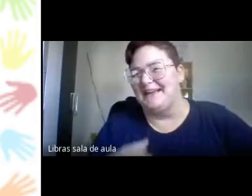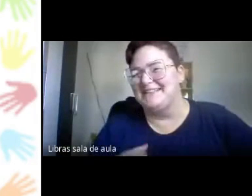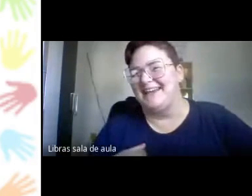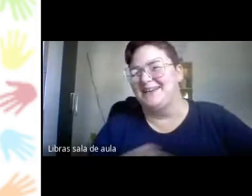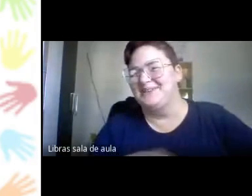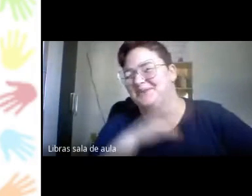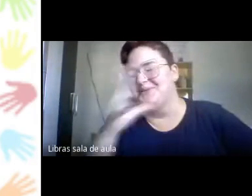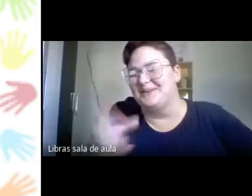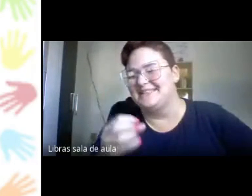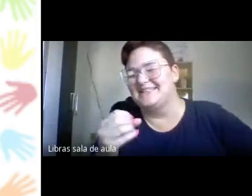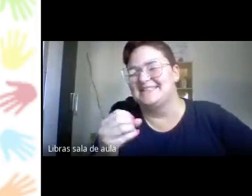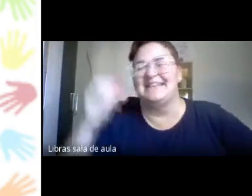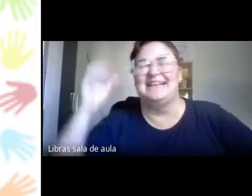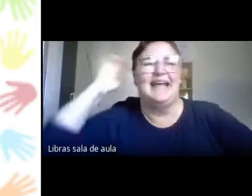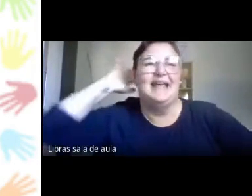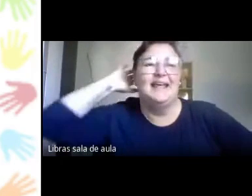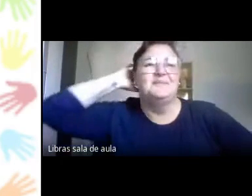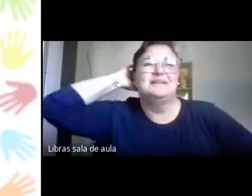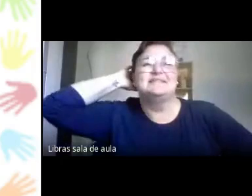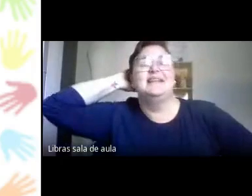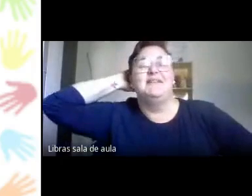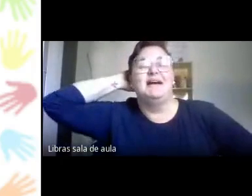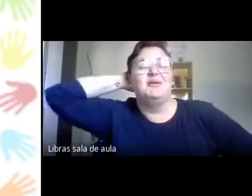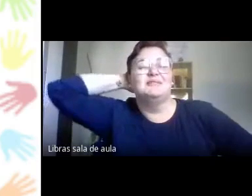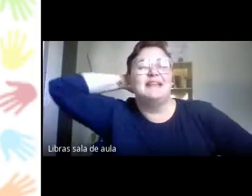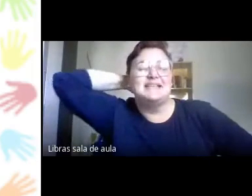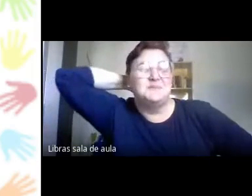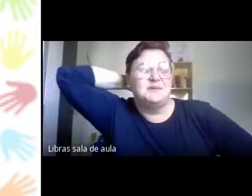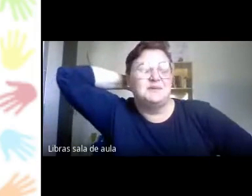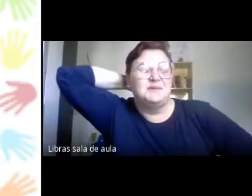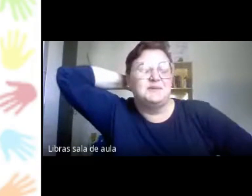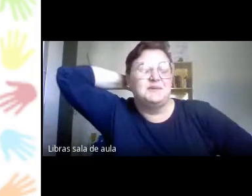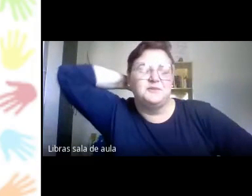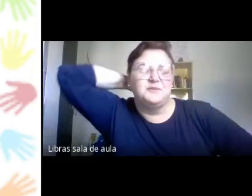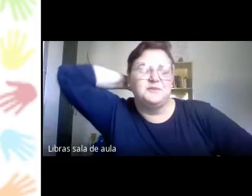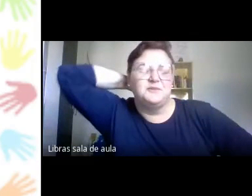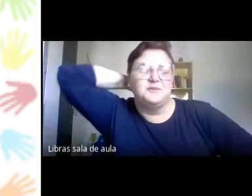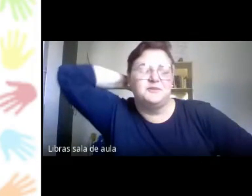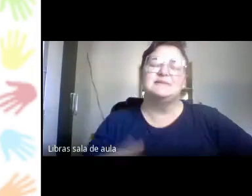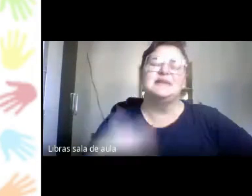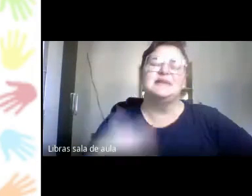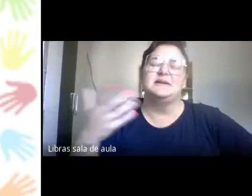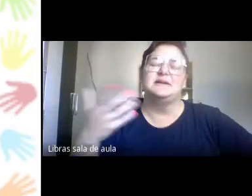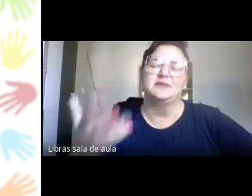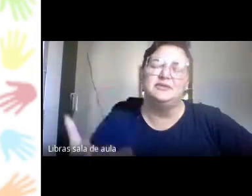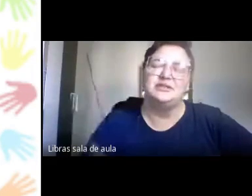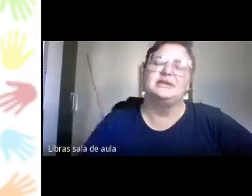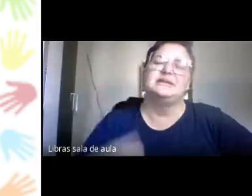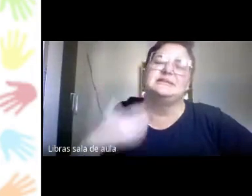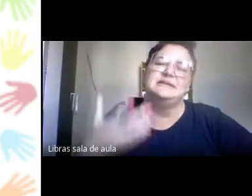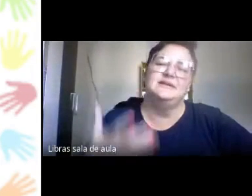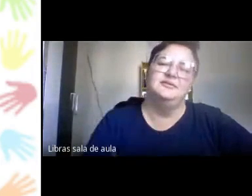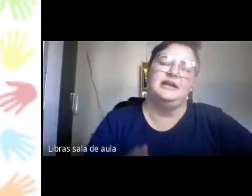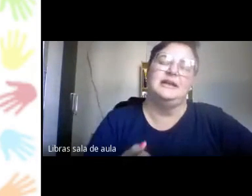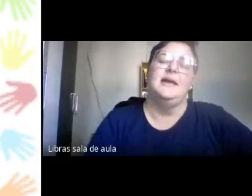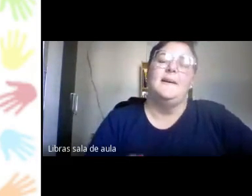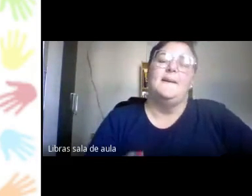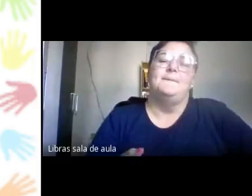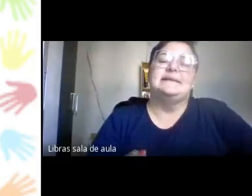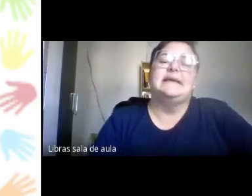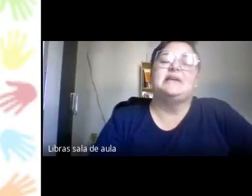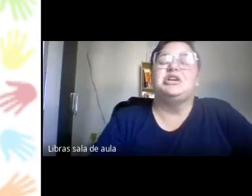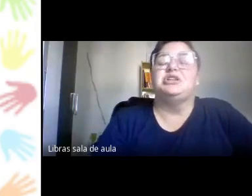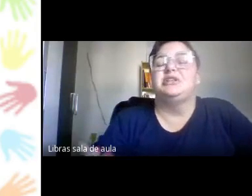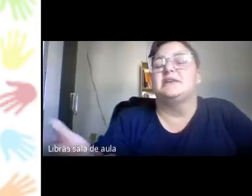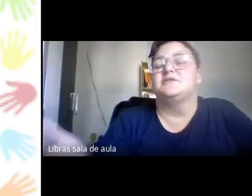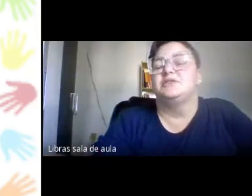períodos para a gente, ou coisas assim, né? Mas que não acontece, porque esses professores acabam sendo mais conteudistas, enfim.